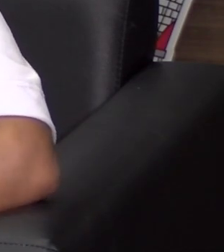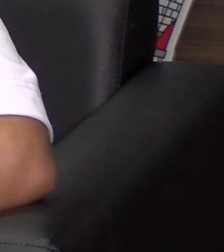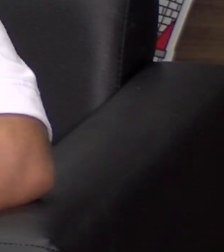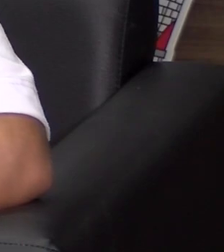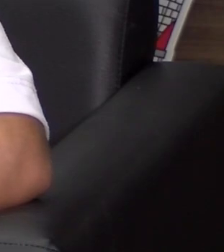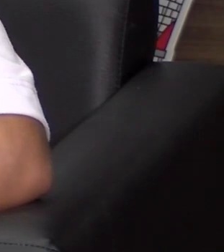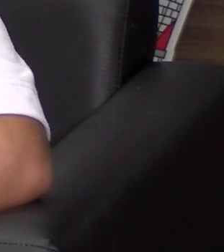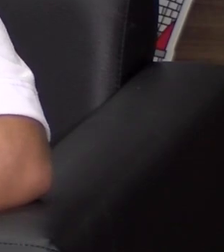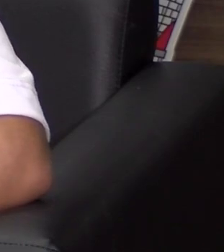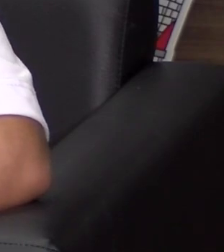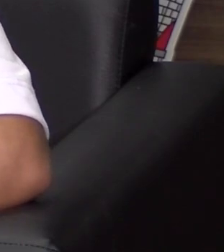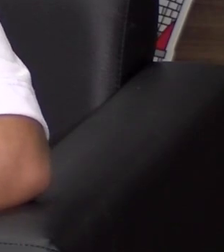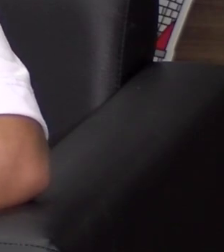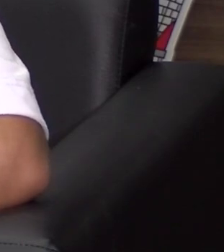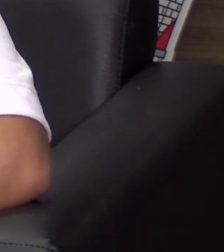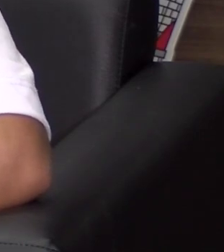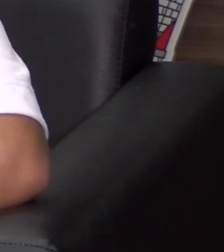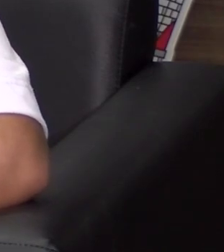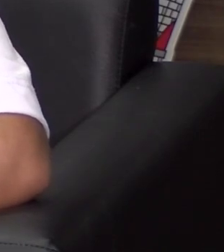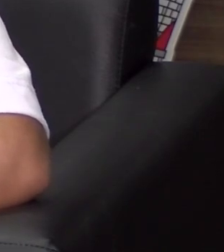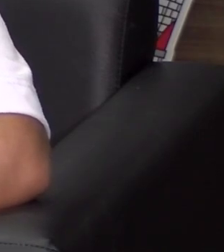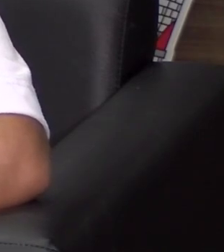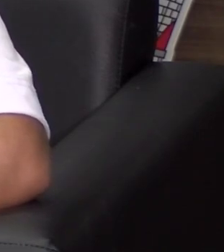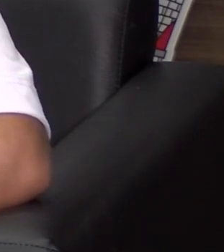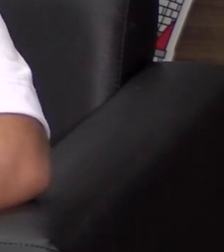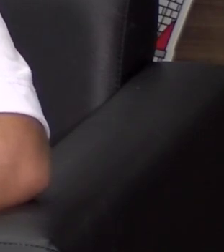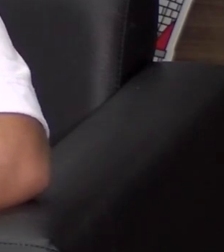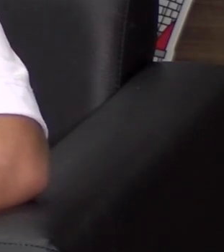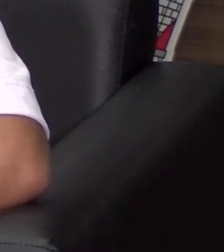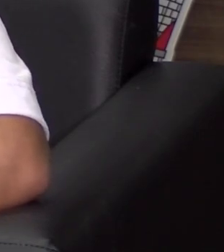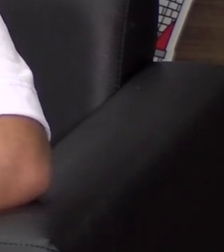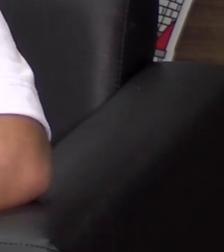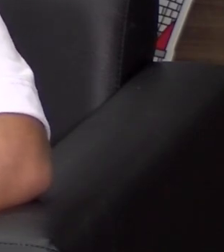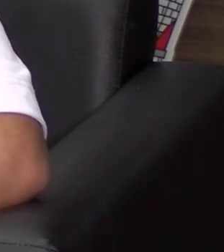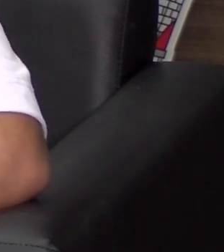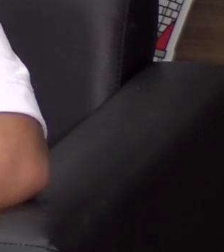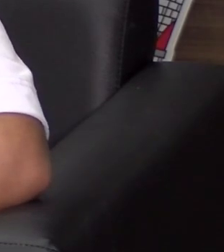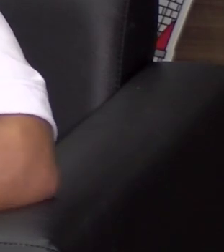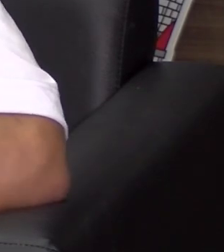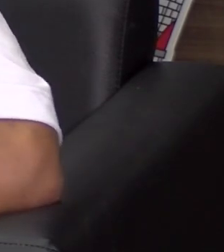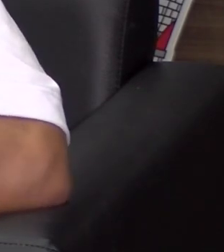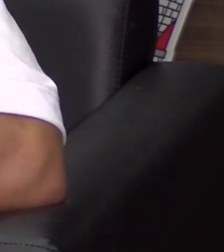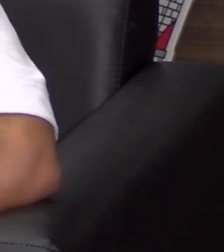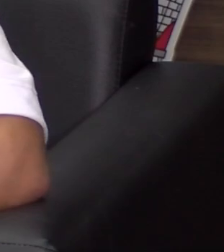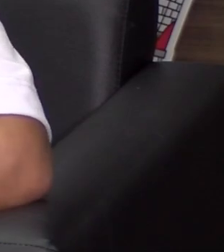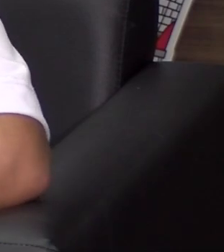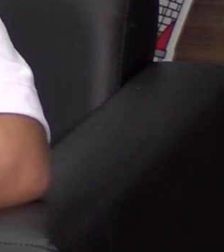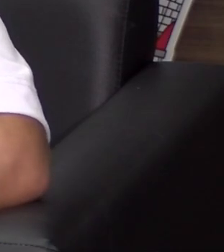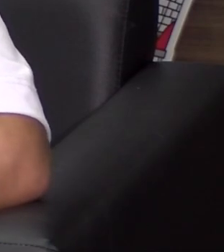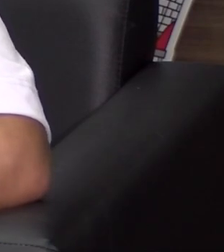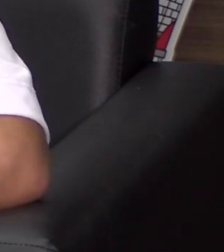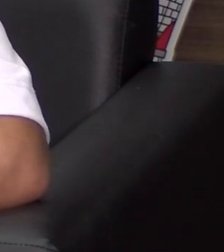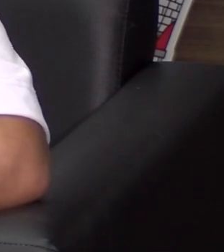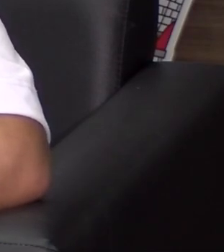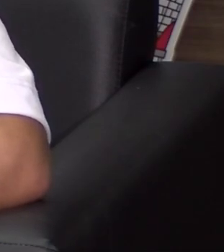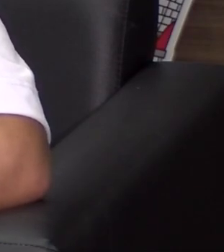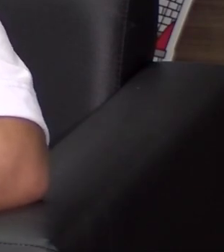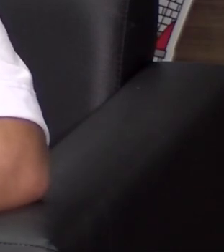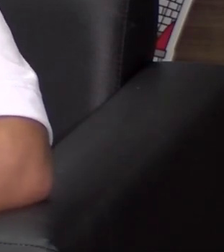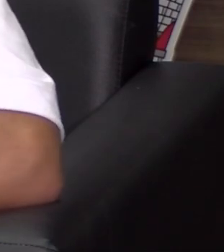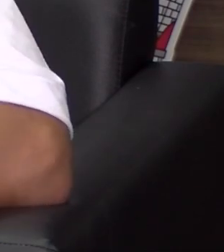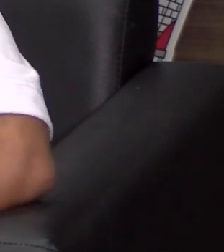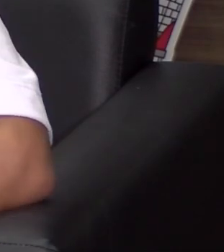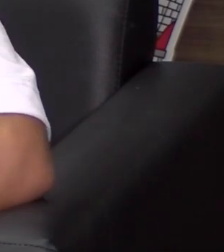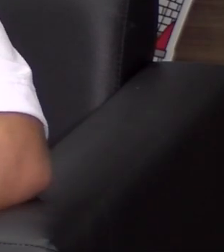eles falaram assim, mas Théo, isso ia sair muito caro. Sim, eu concordo, pode até sair caro, só que é